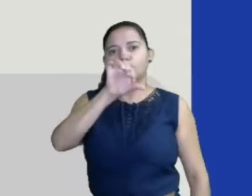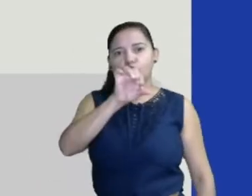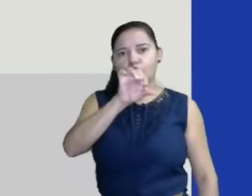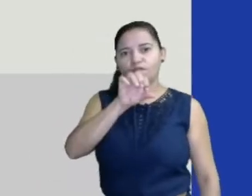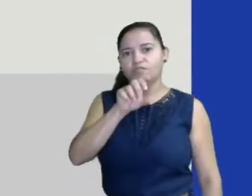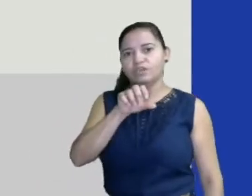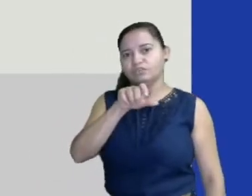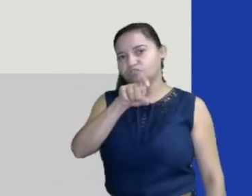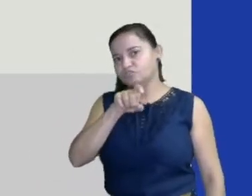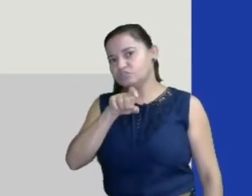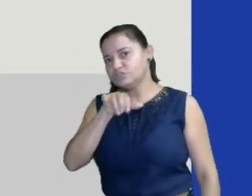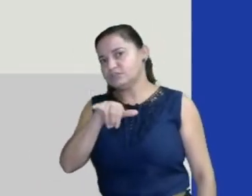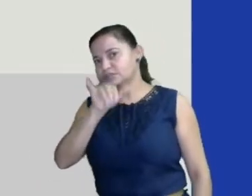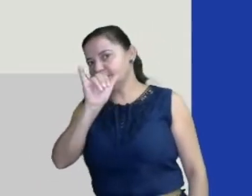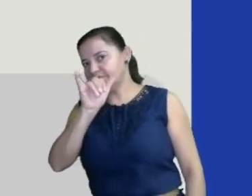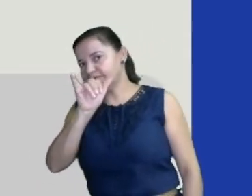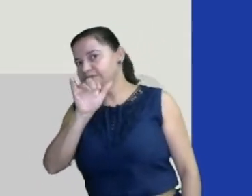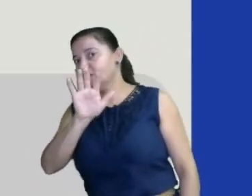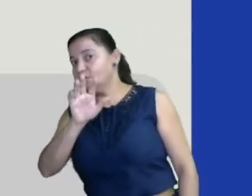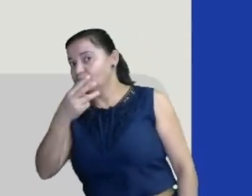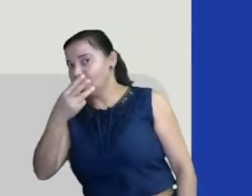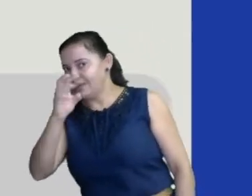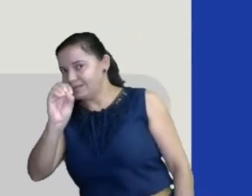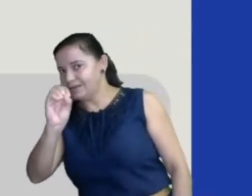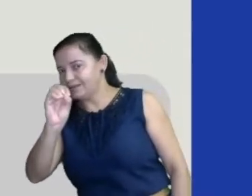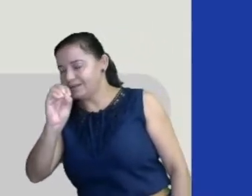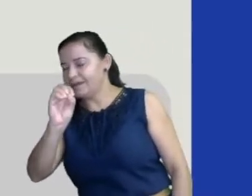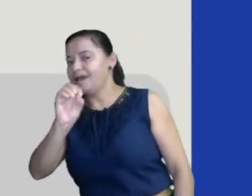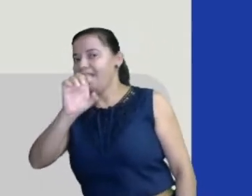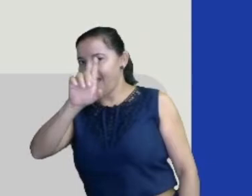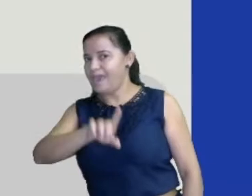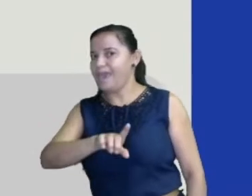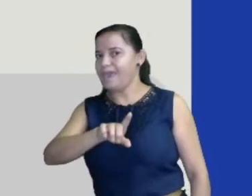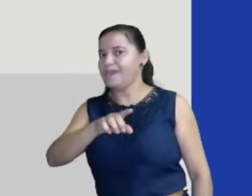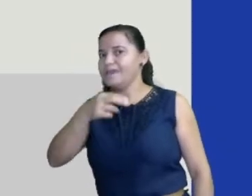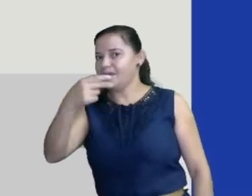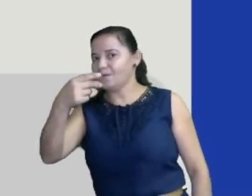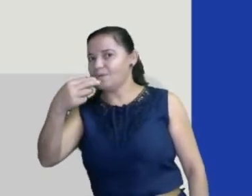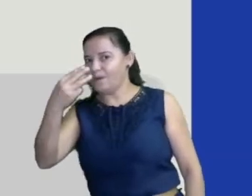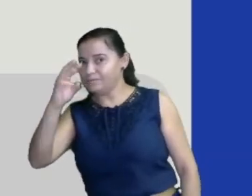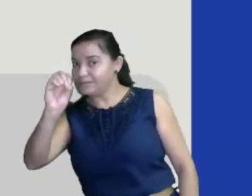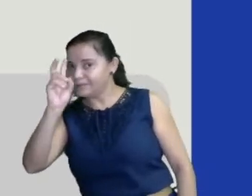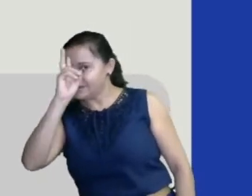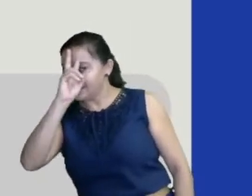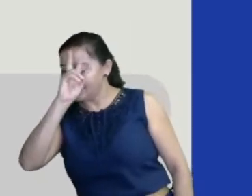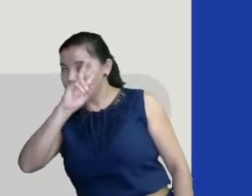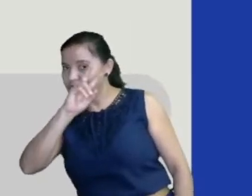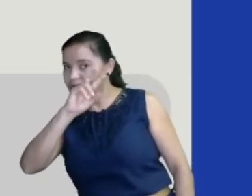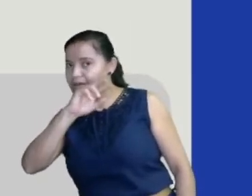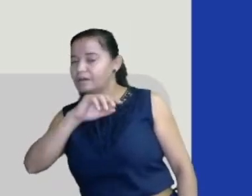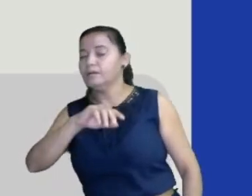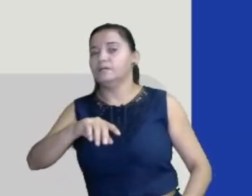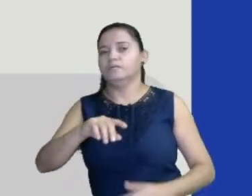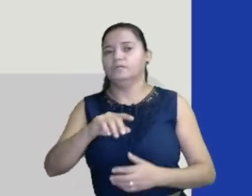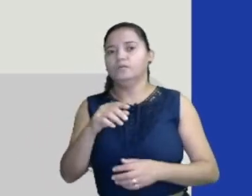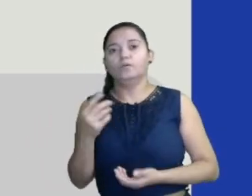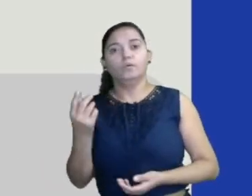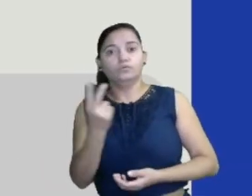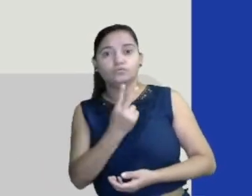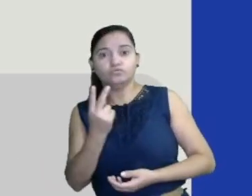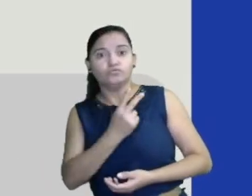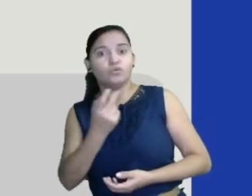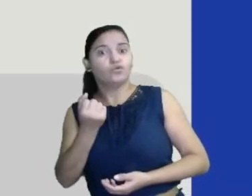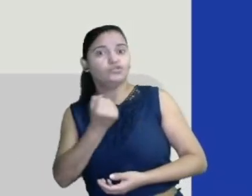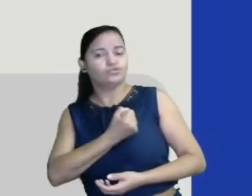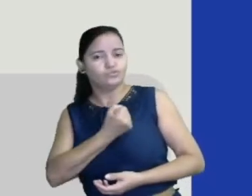quem é x y é 30 ele não diz lá no enunciado que x y = 30 e o produto de dois números